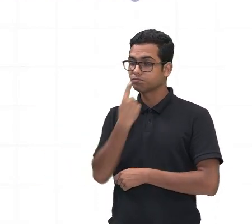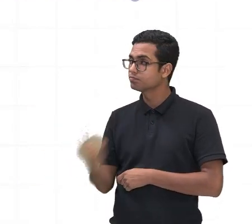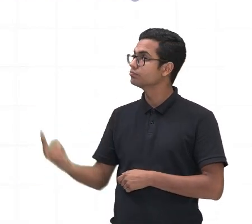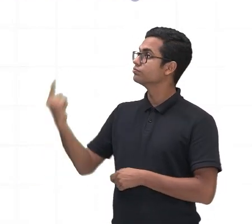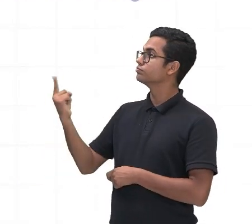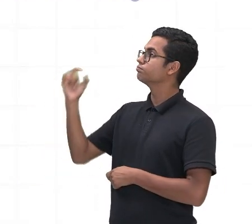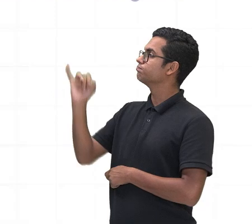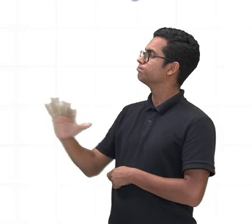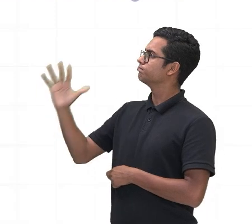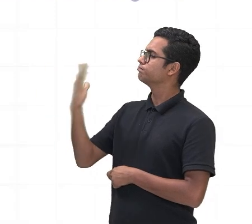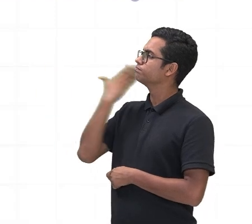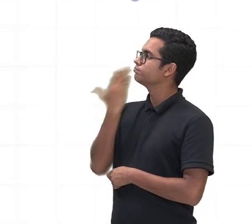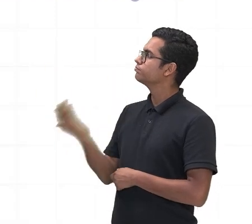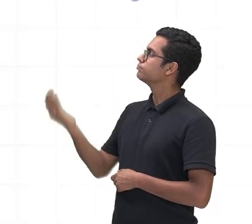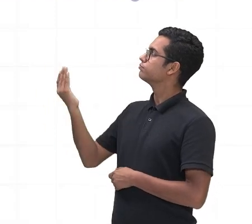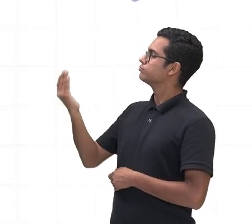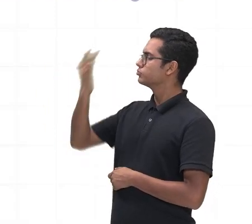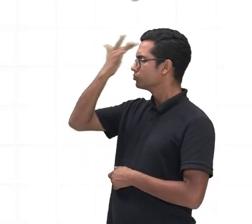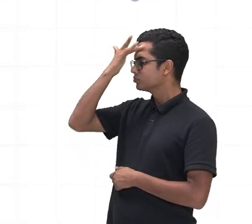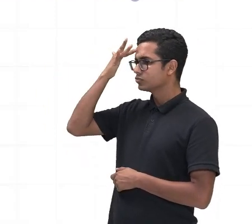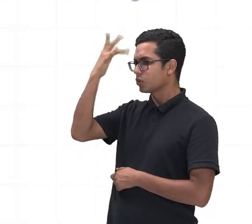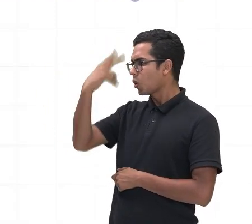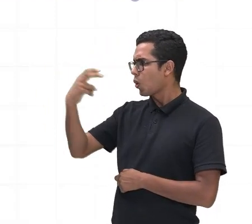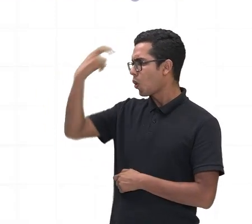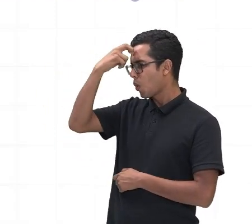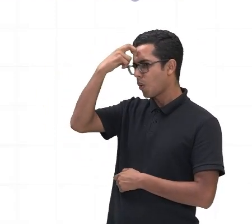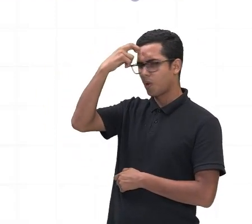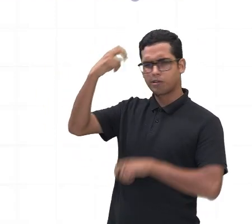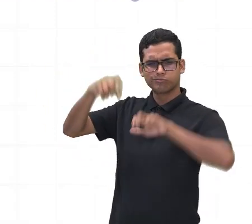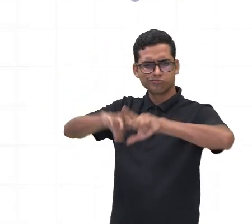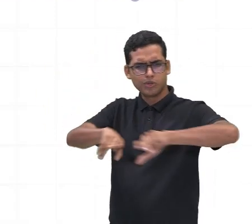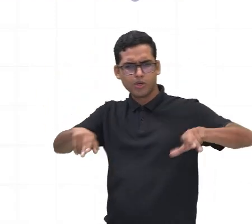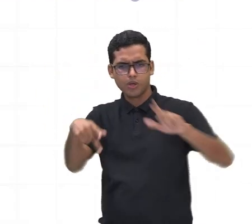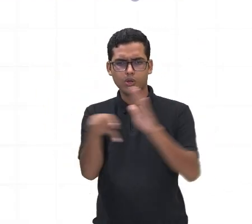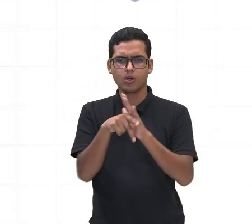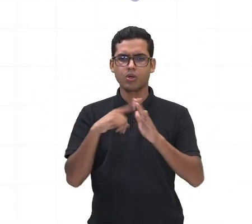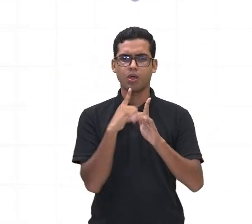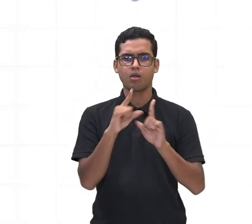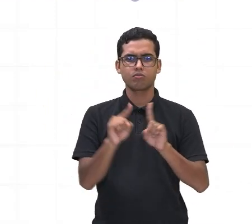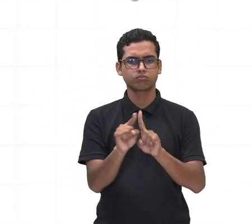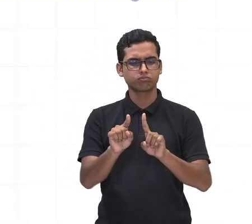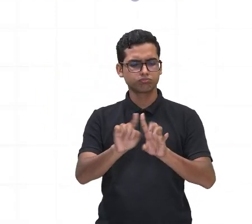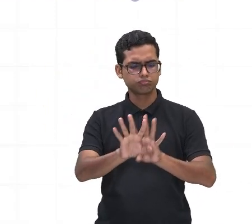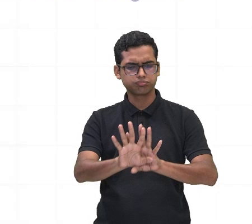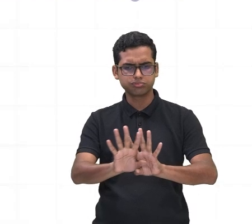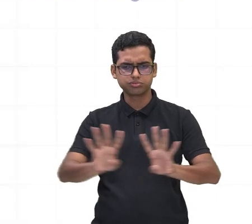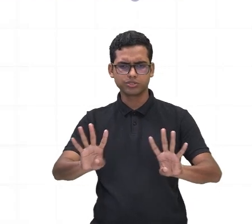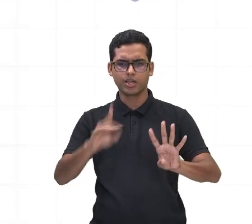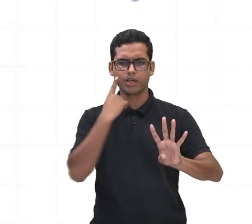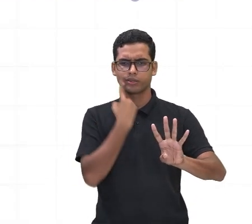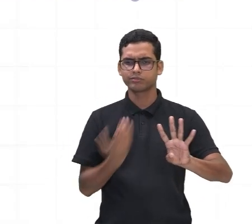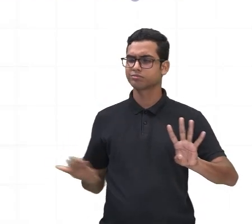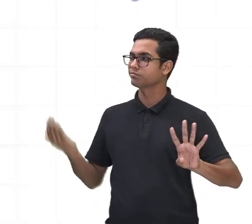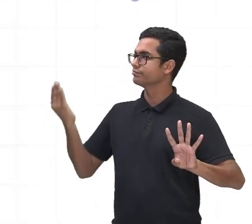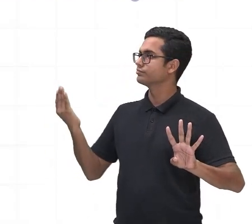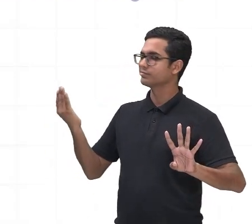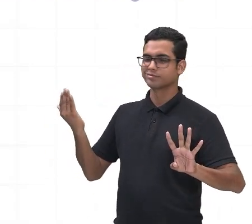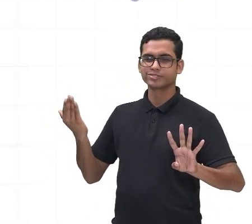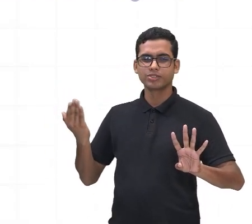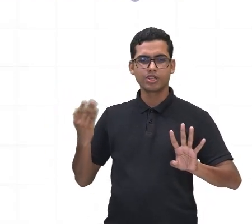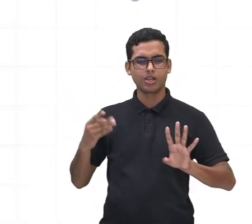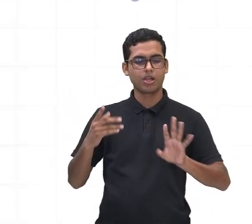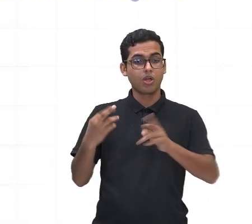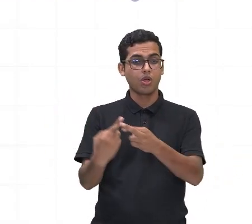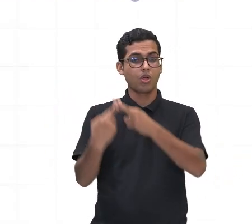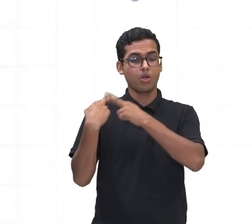cartela, pessoas de diferentes culturas e religiões, uma ao lado da outra, caminhando juntas, né? Vamos ver o papel do